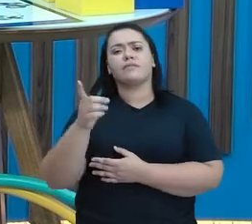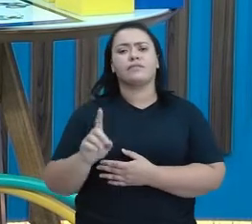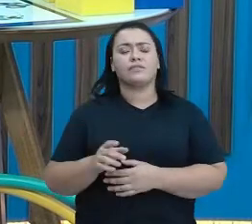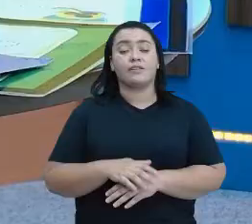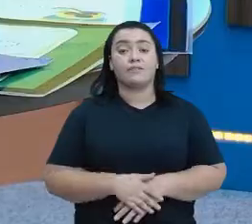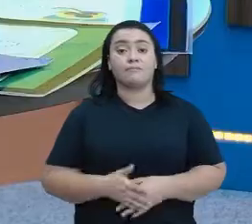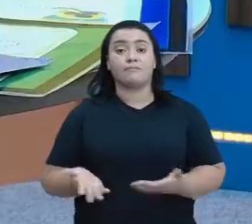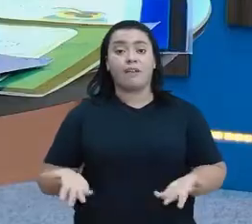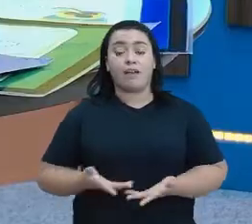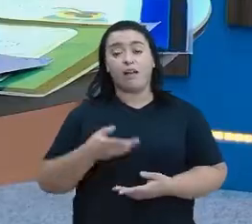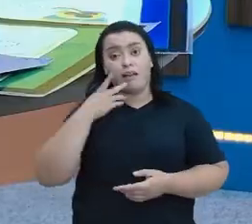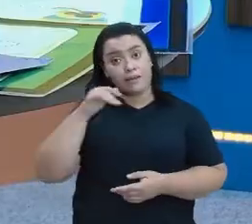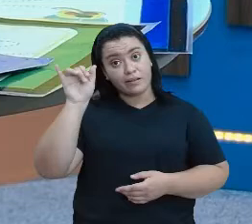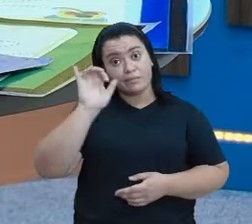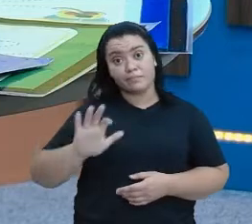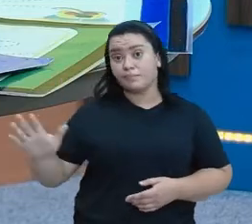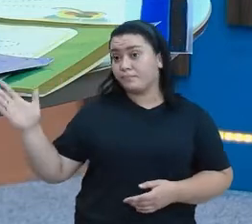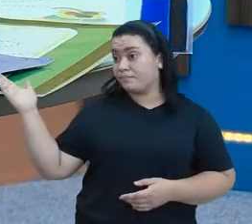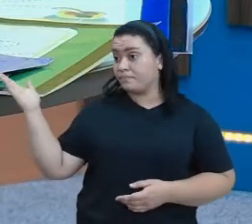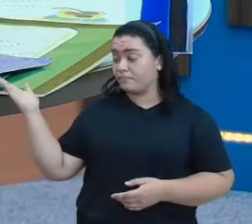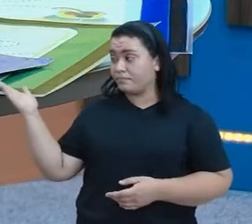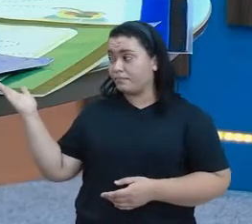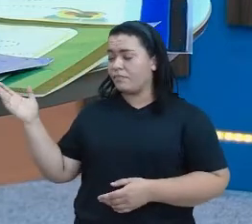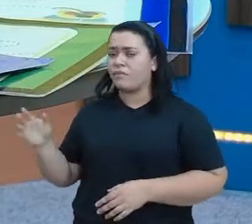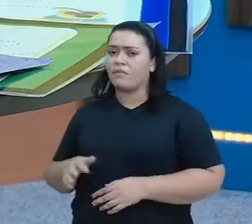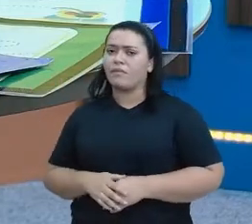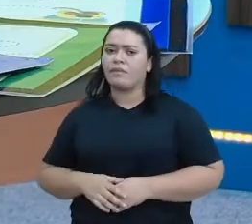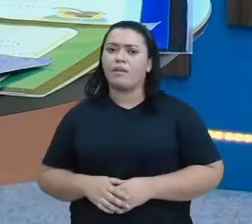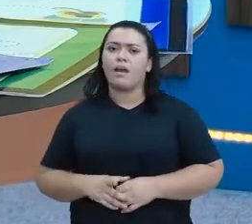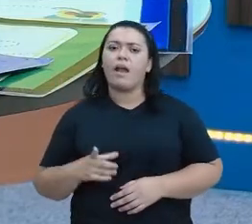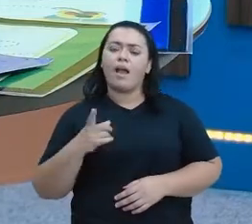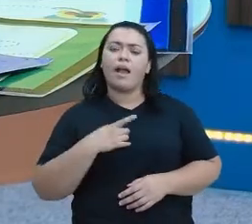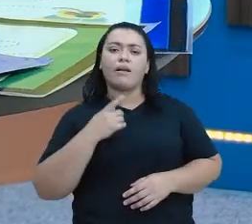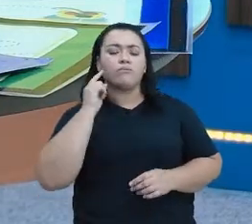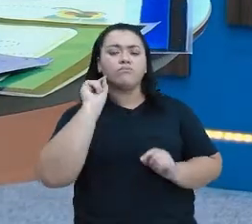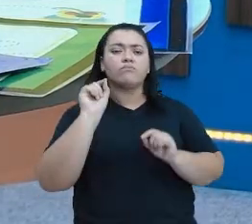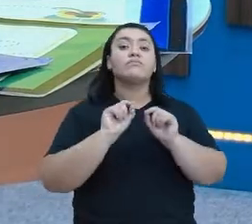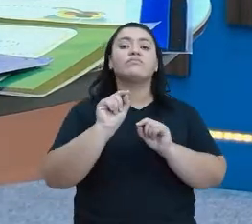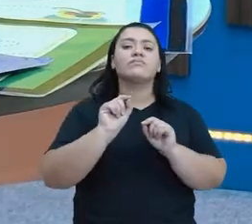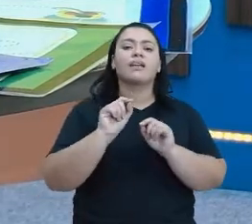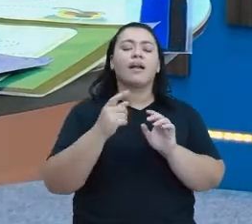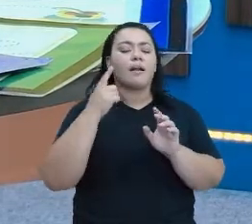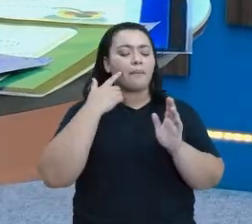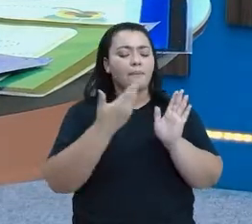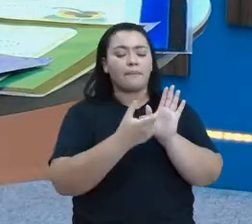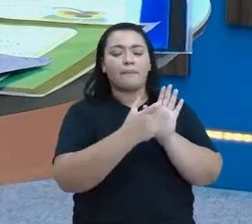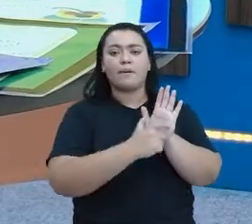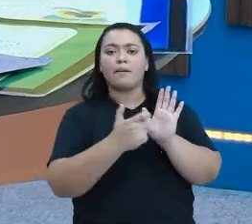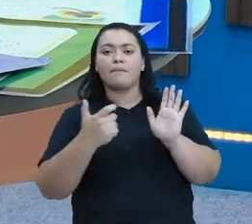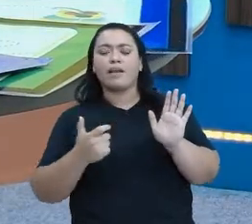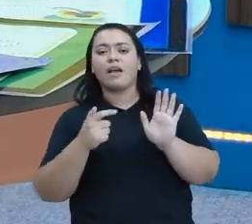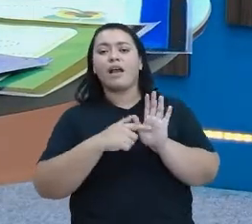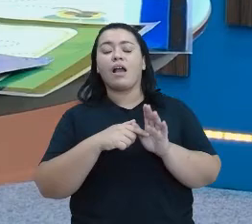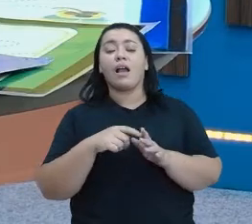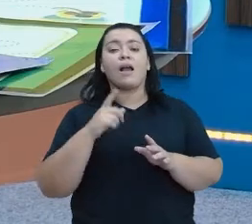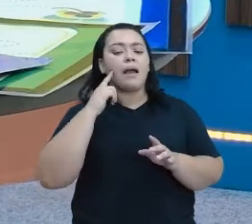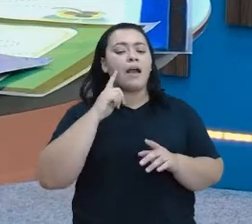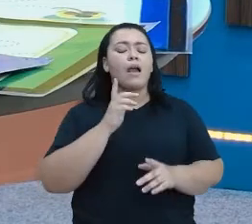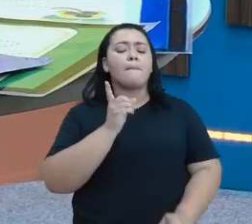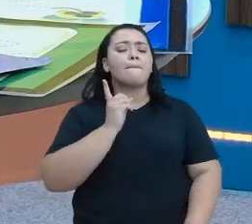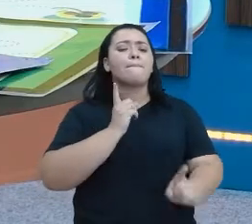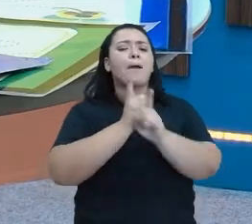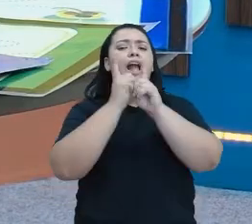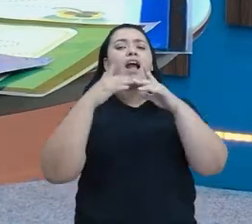trouxe aqui, está aqui, um jogo do 8 erros. Ele é um tamanho maior, mais